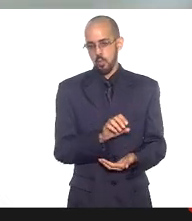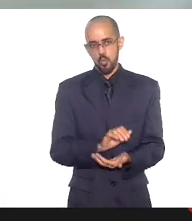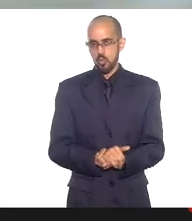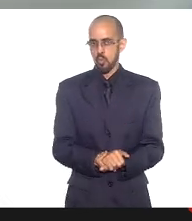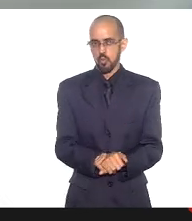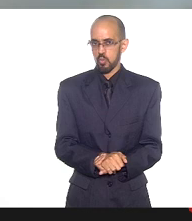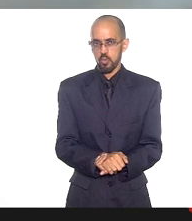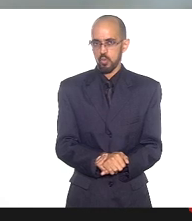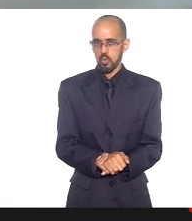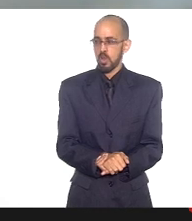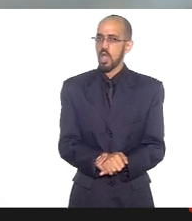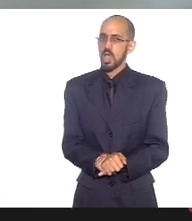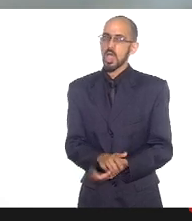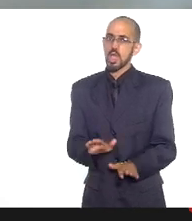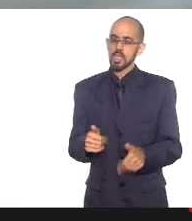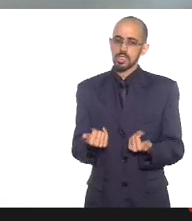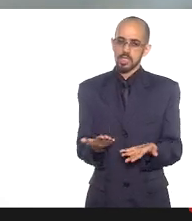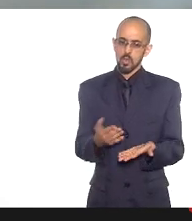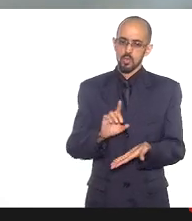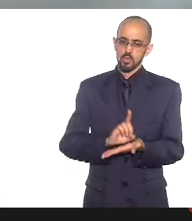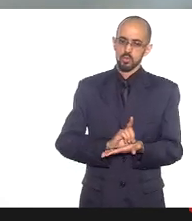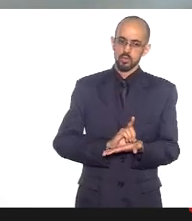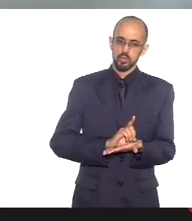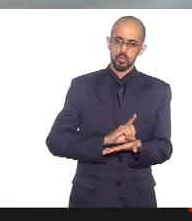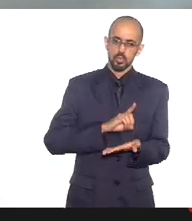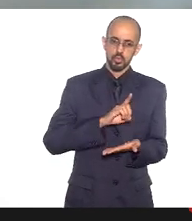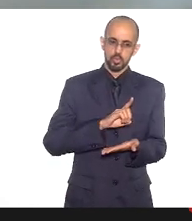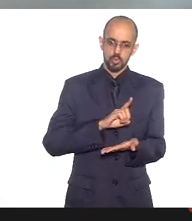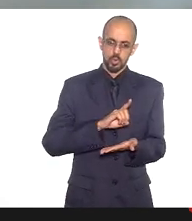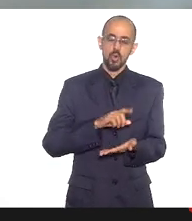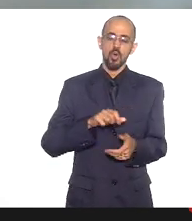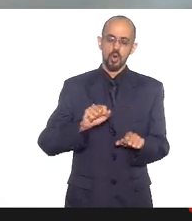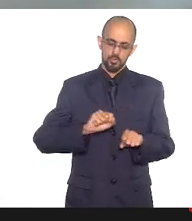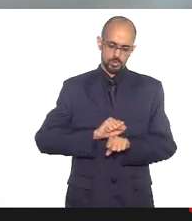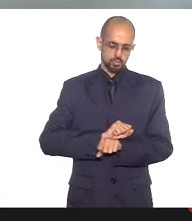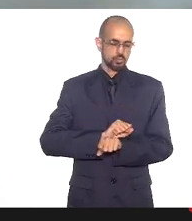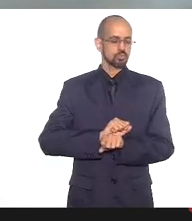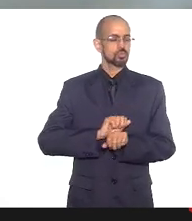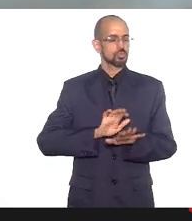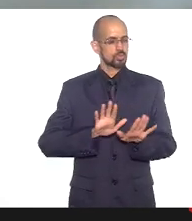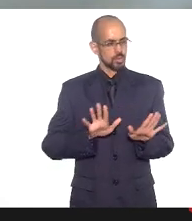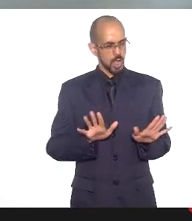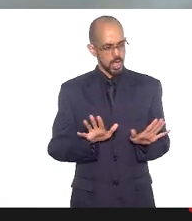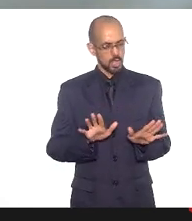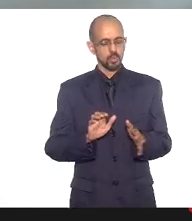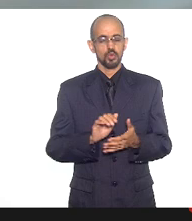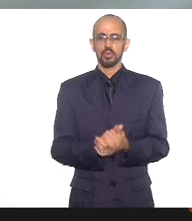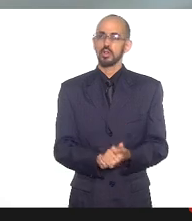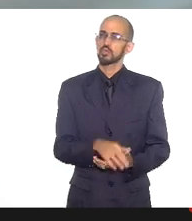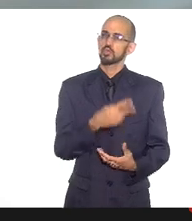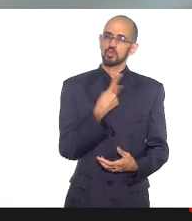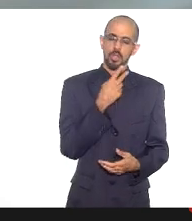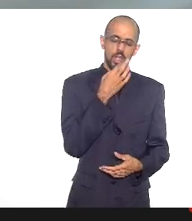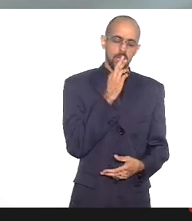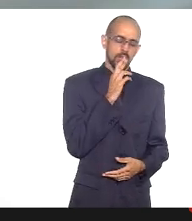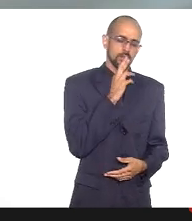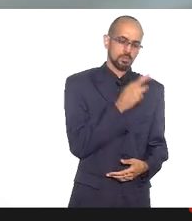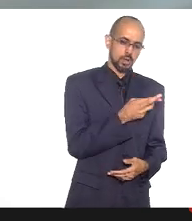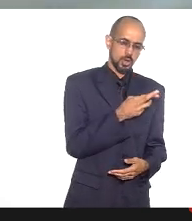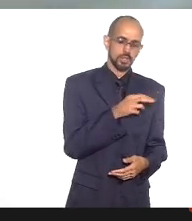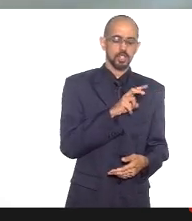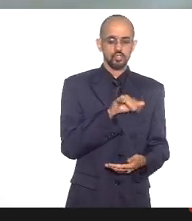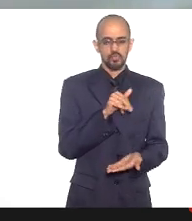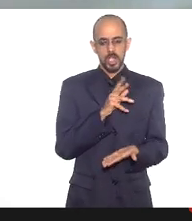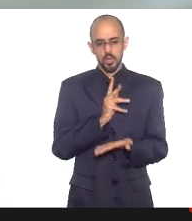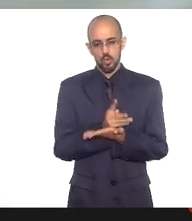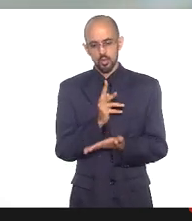Fortunato, doutor Henrique, feitos os esclarecimentos, nós vamos aqui